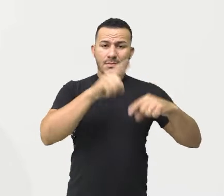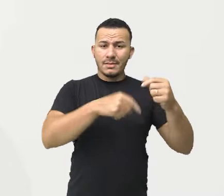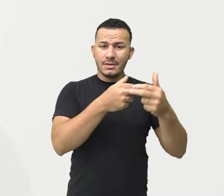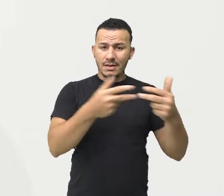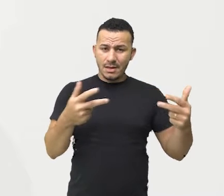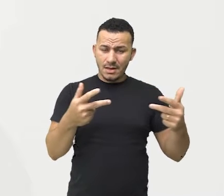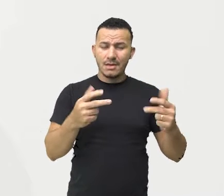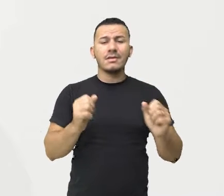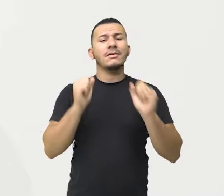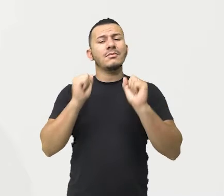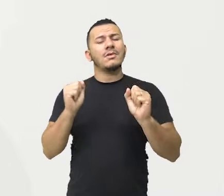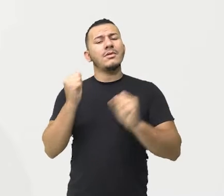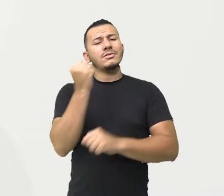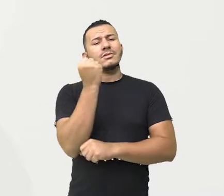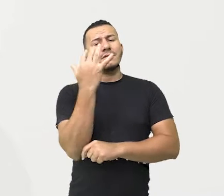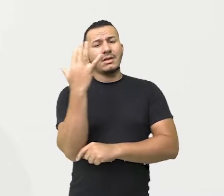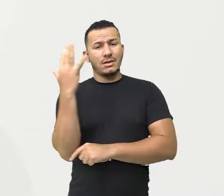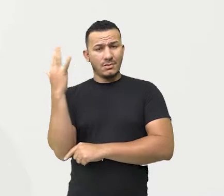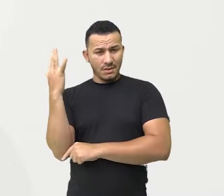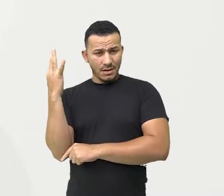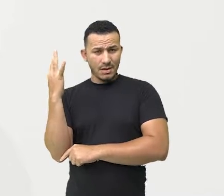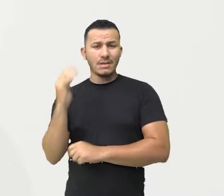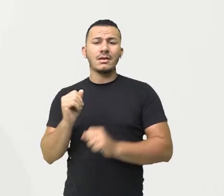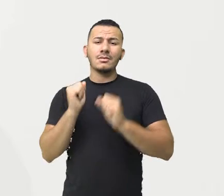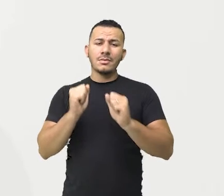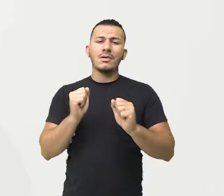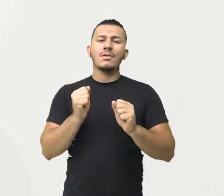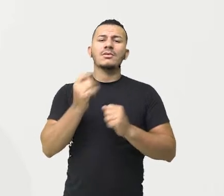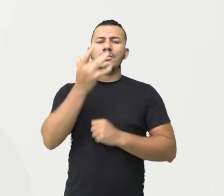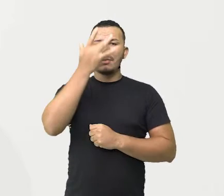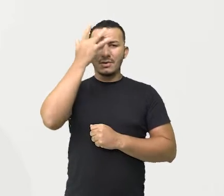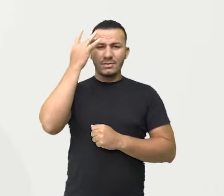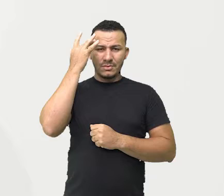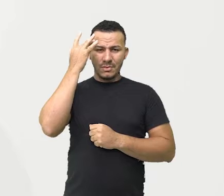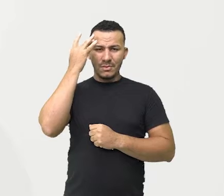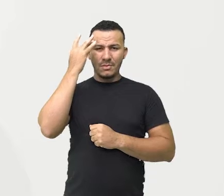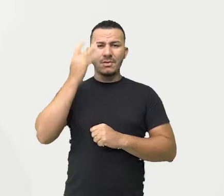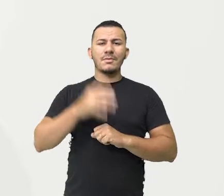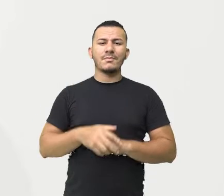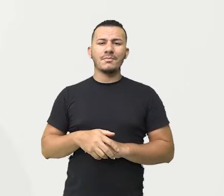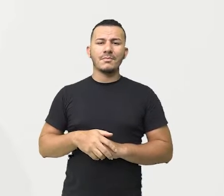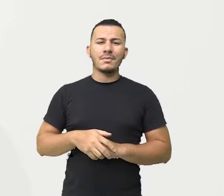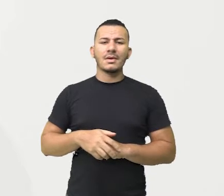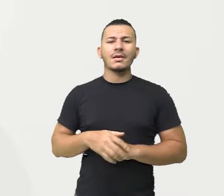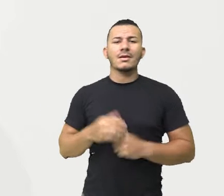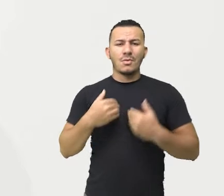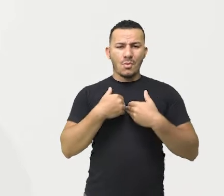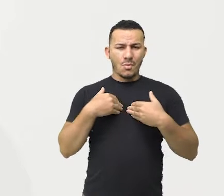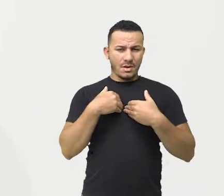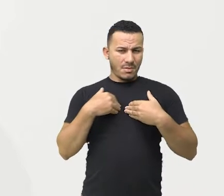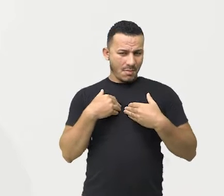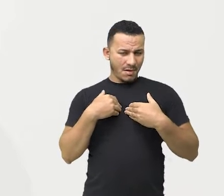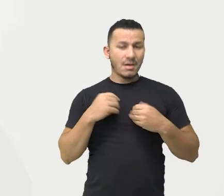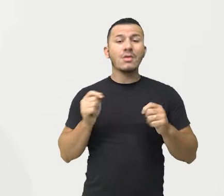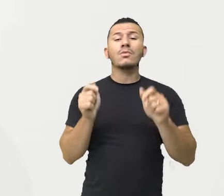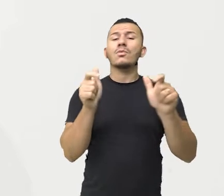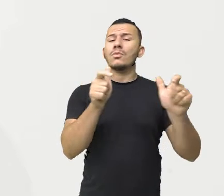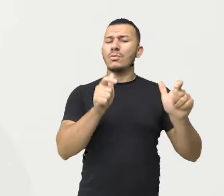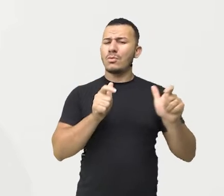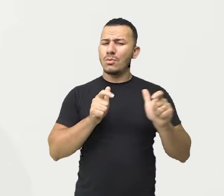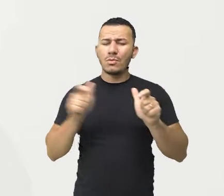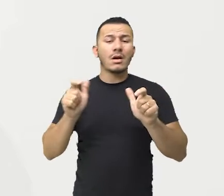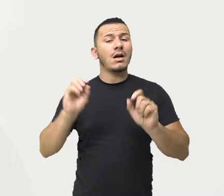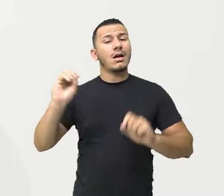objeto, seja uma natureza, seja uma pessoa, um animal, um lugar ou uma